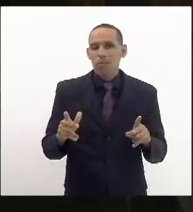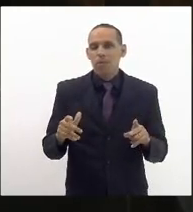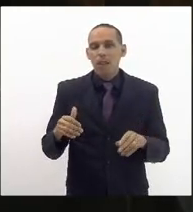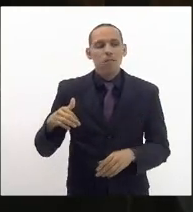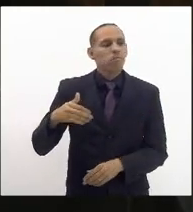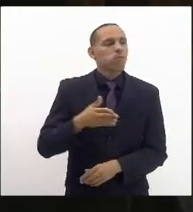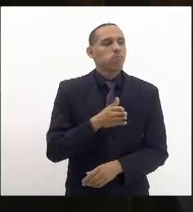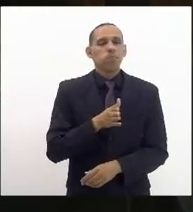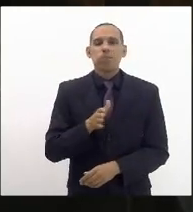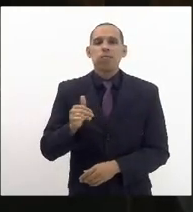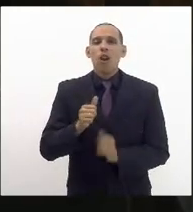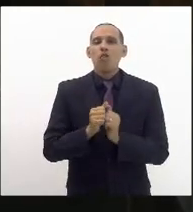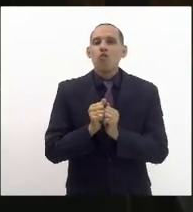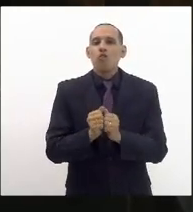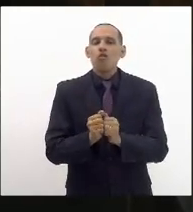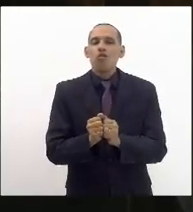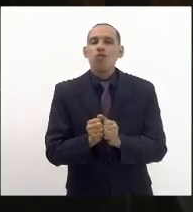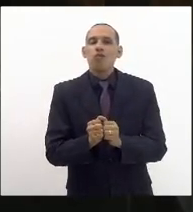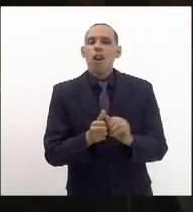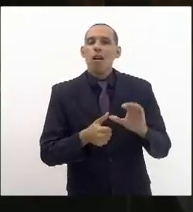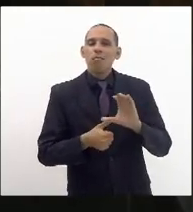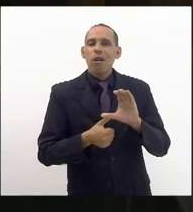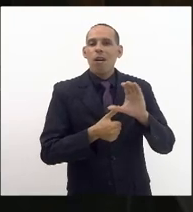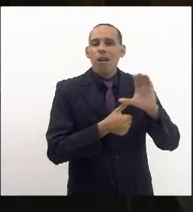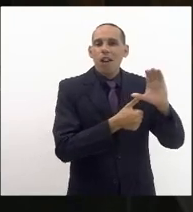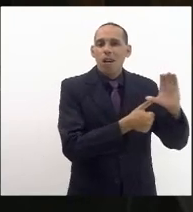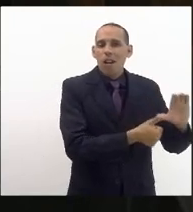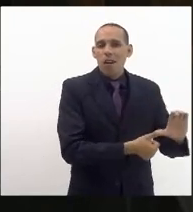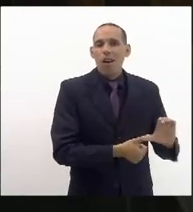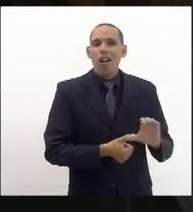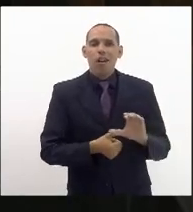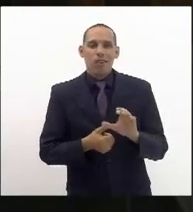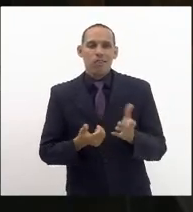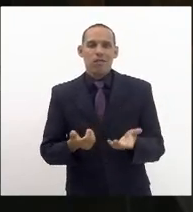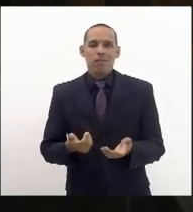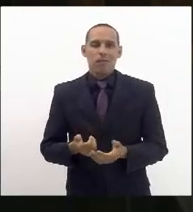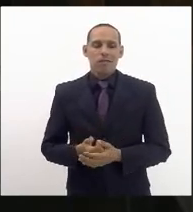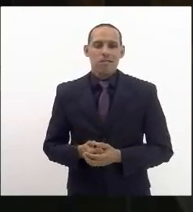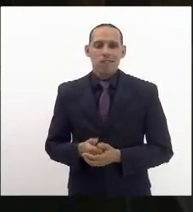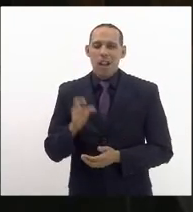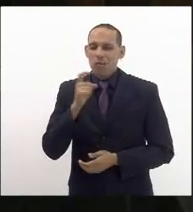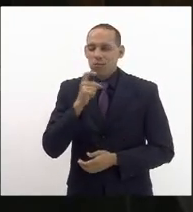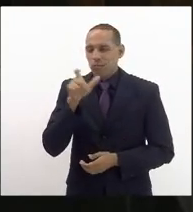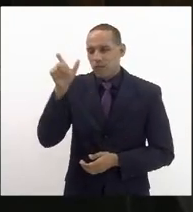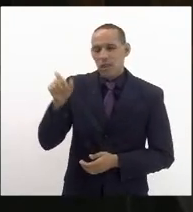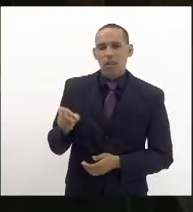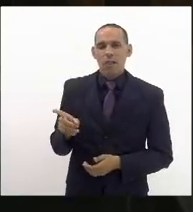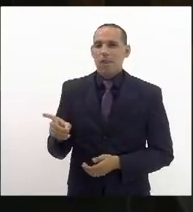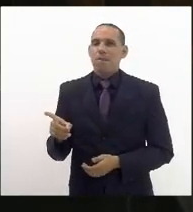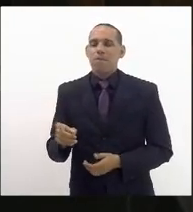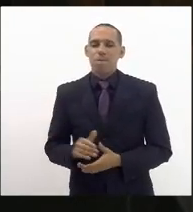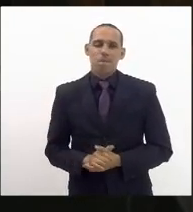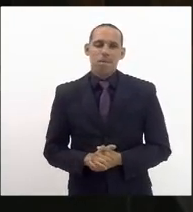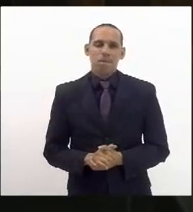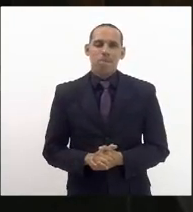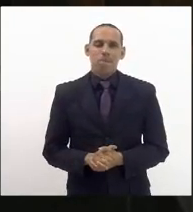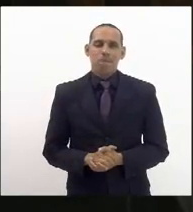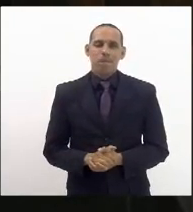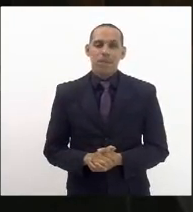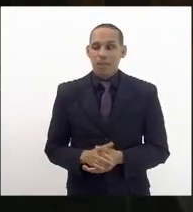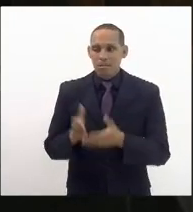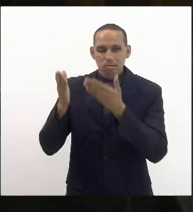aí com os cristãos. Mentiroso, pai da mentira. Além disso, esse